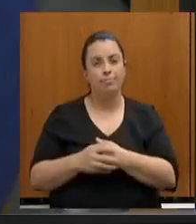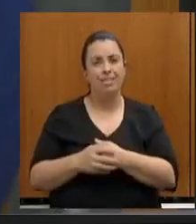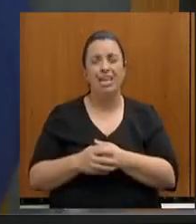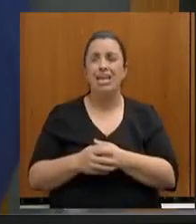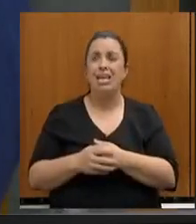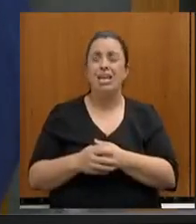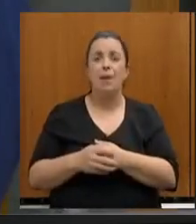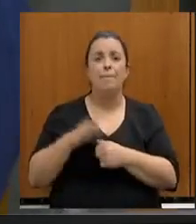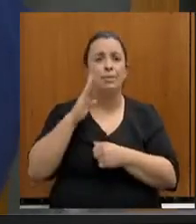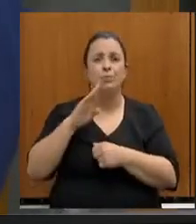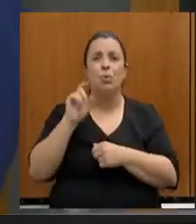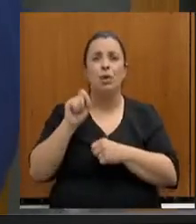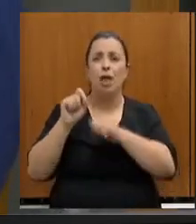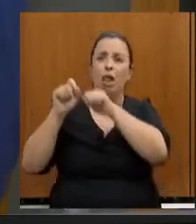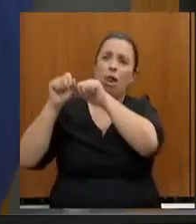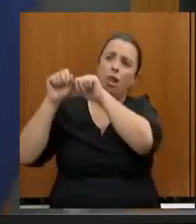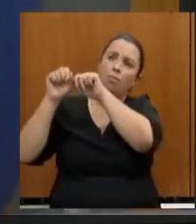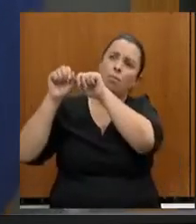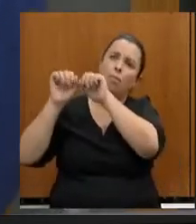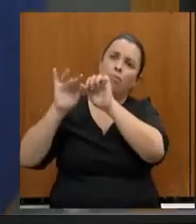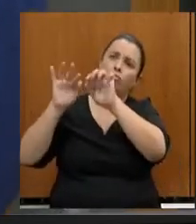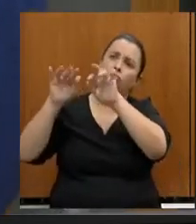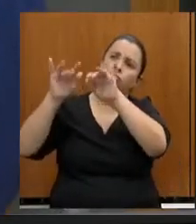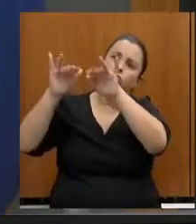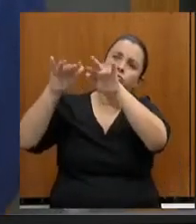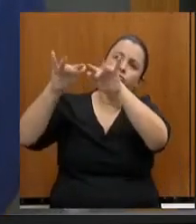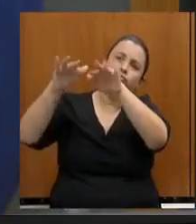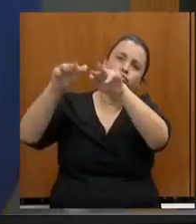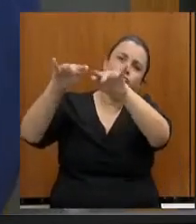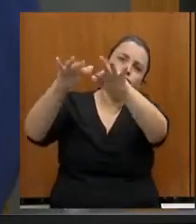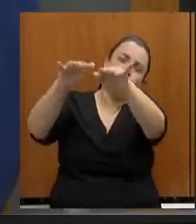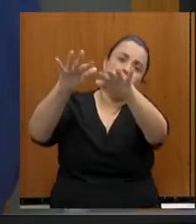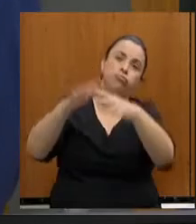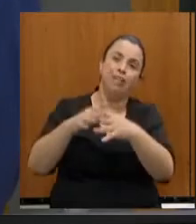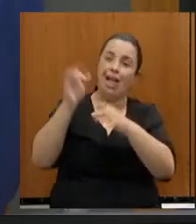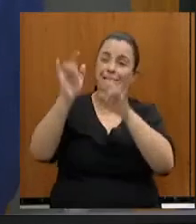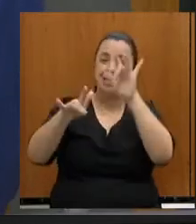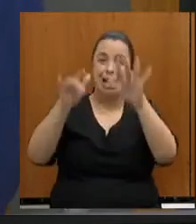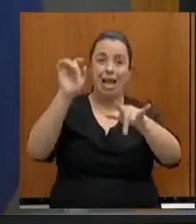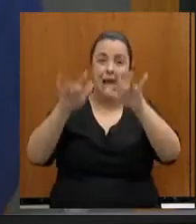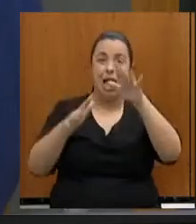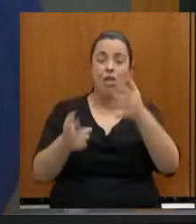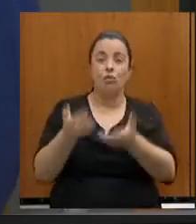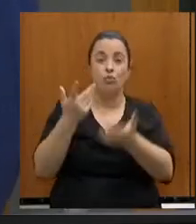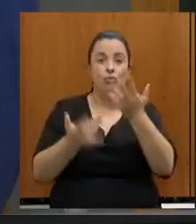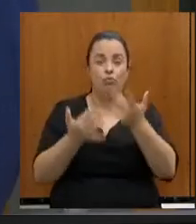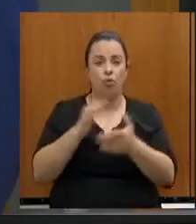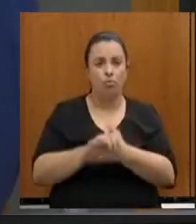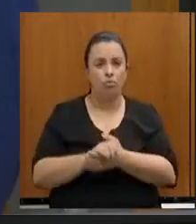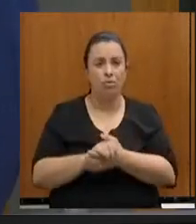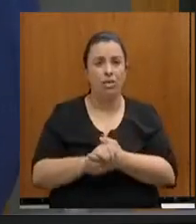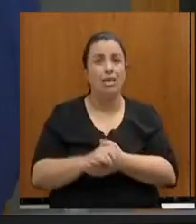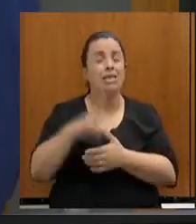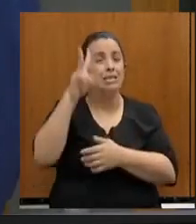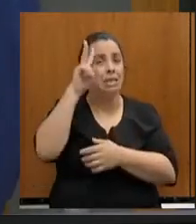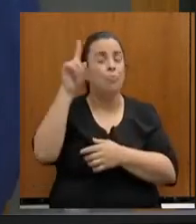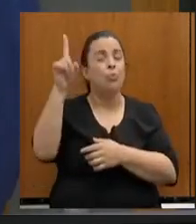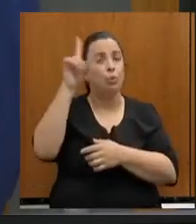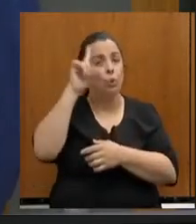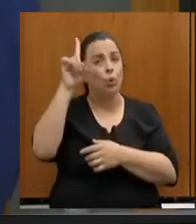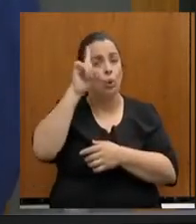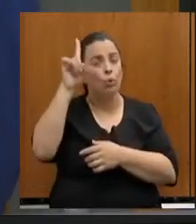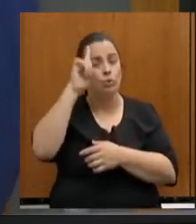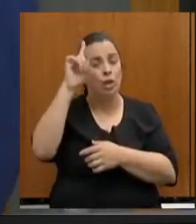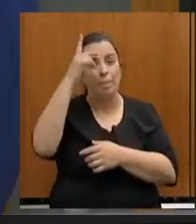carvoeiras no alto Jequitinhonha essa semana se tem conhecimento disso e por ali passa paciente todos os dias que